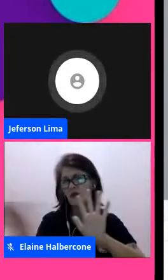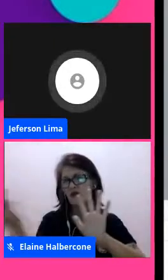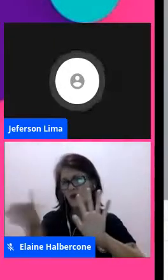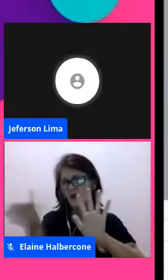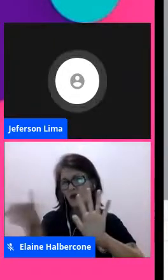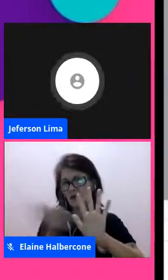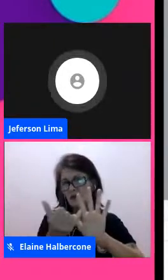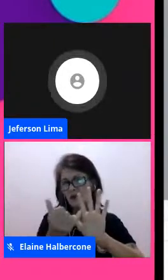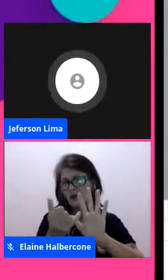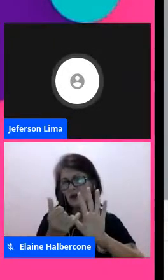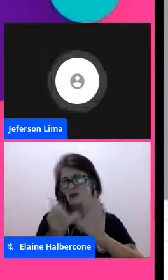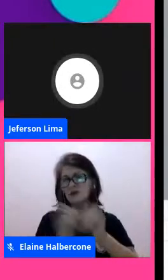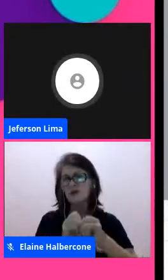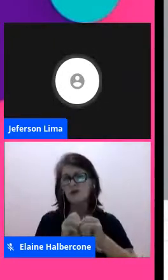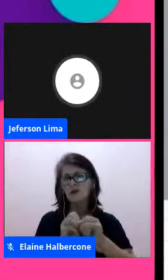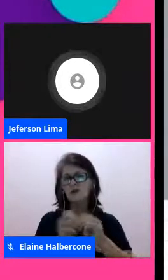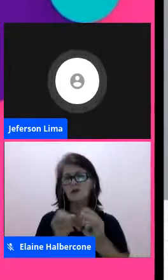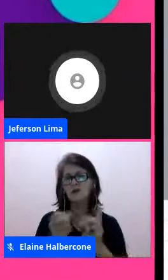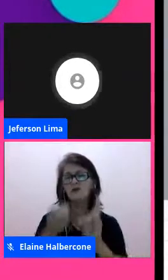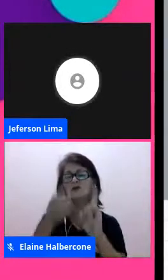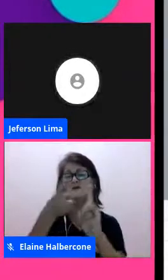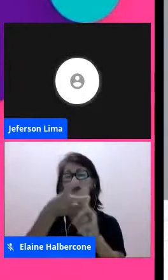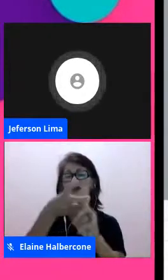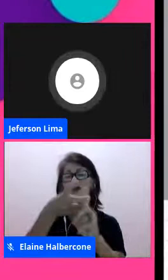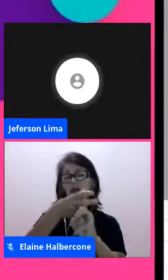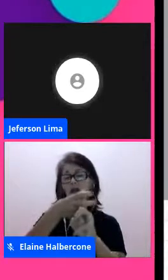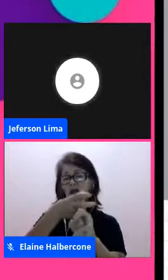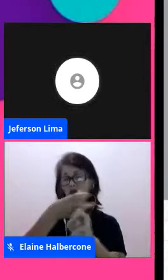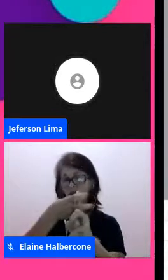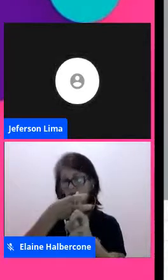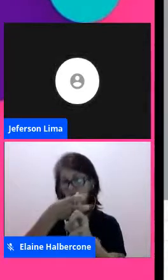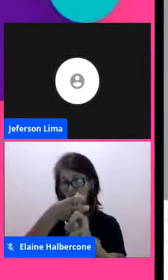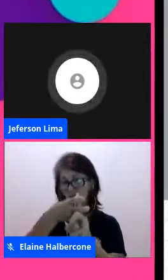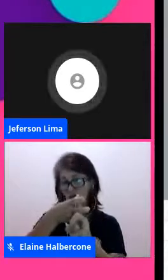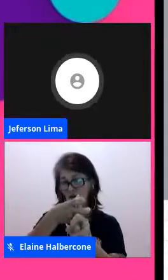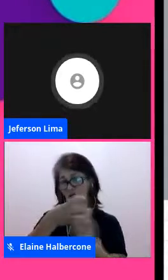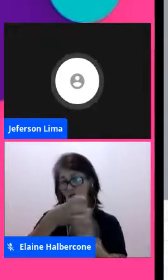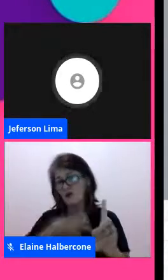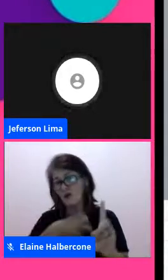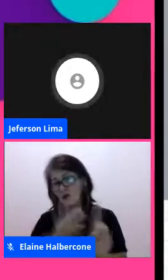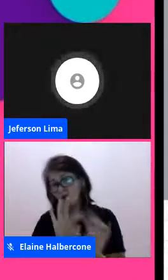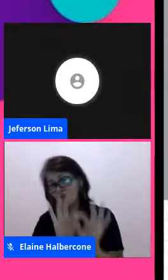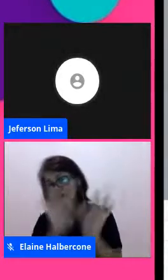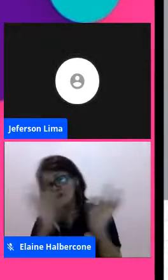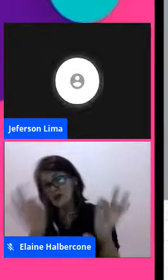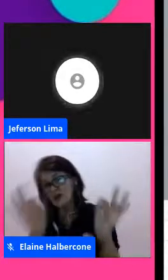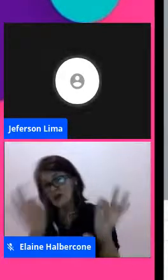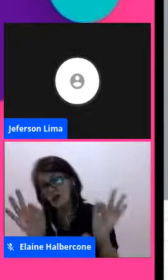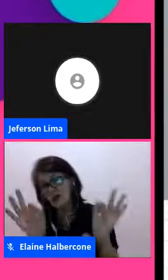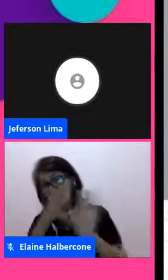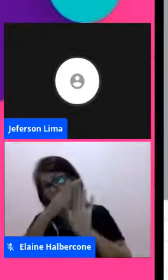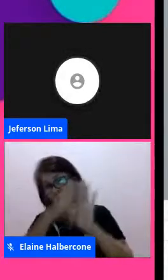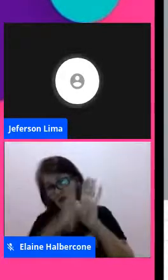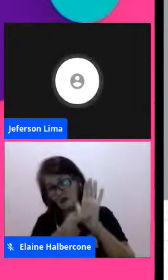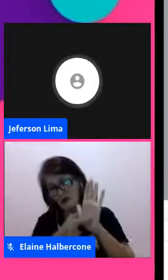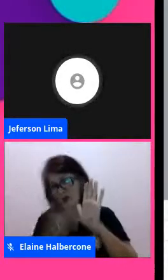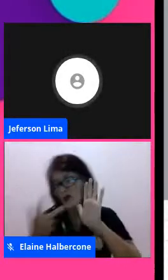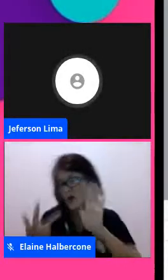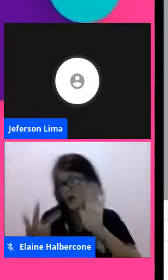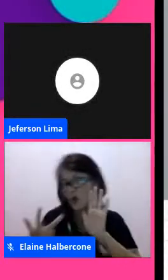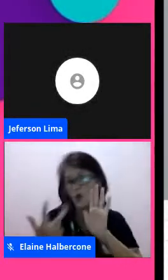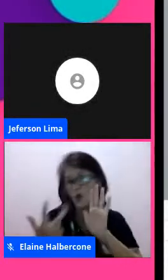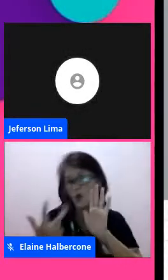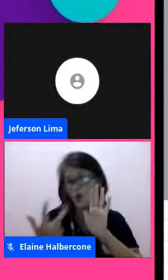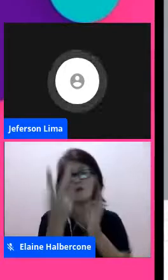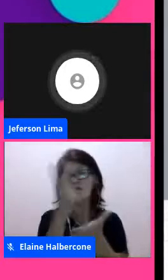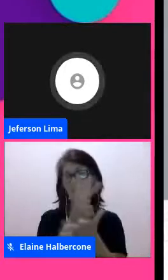de um sensor que ele está num banco de dados que eu posso acessar ele de maneira super simples. É o mesmo padrão que a gente vai ter? É o mesmo padrão que a gente vai